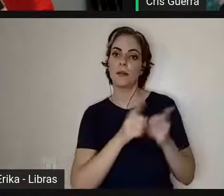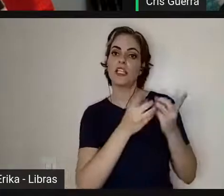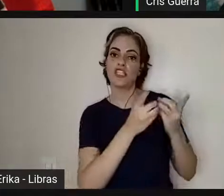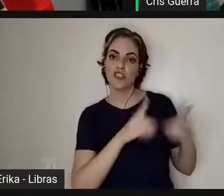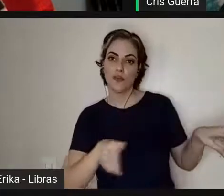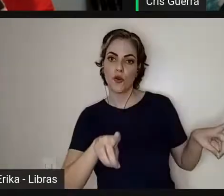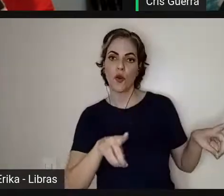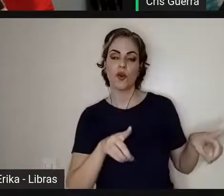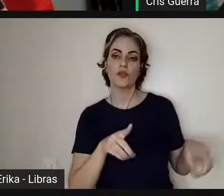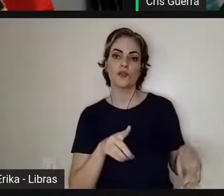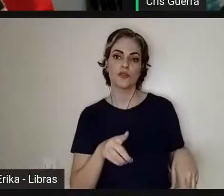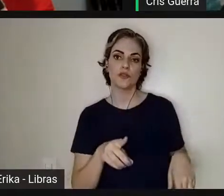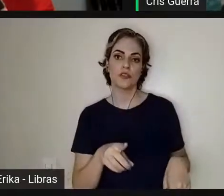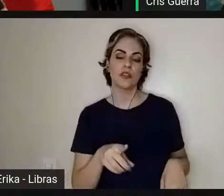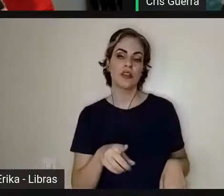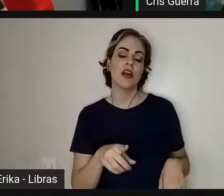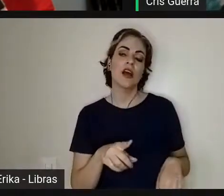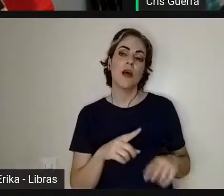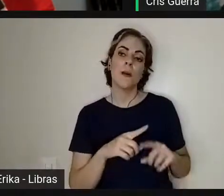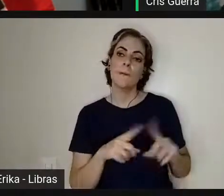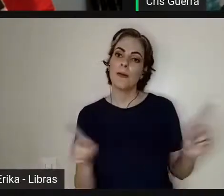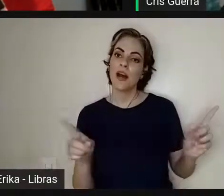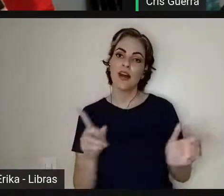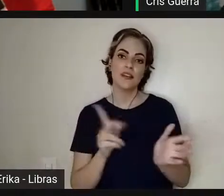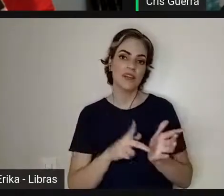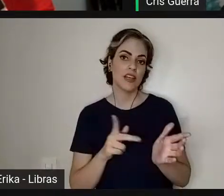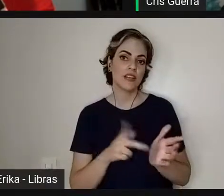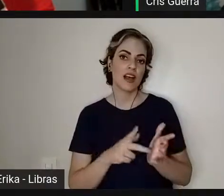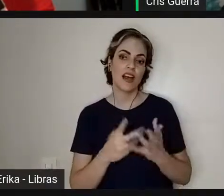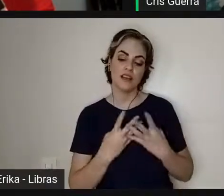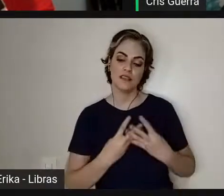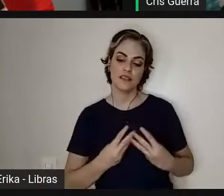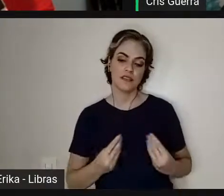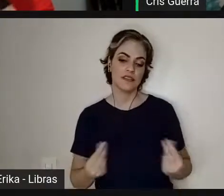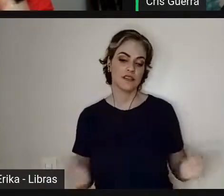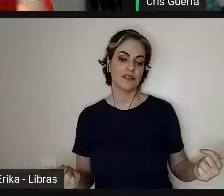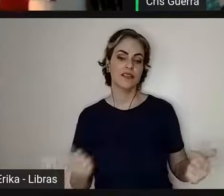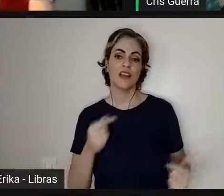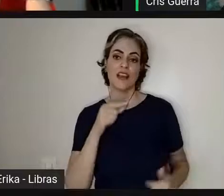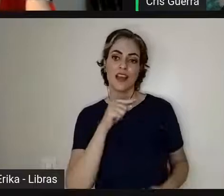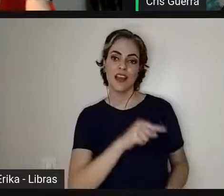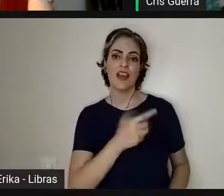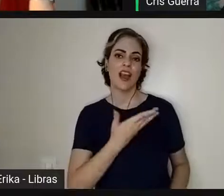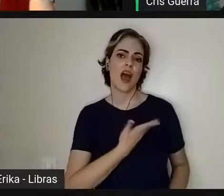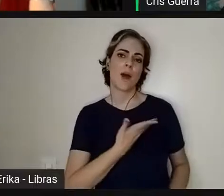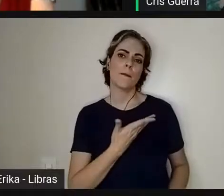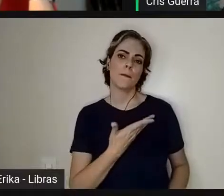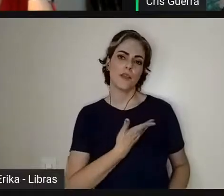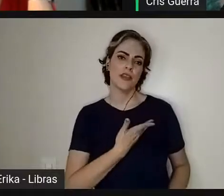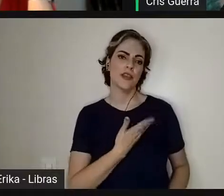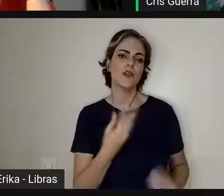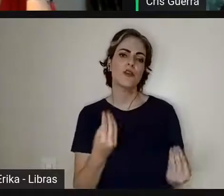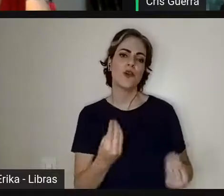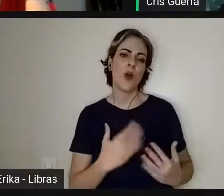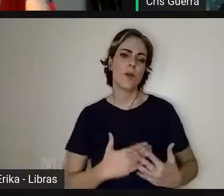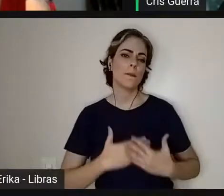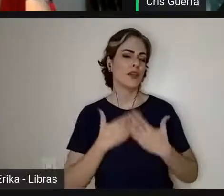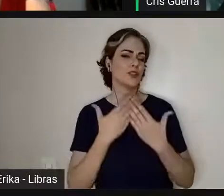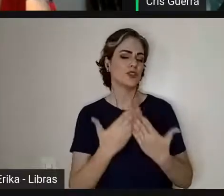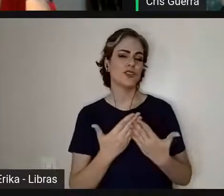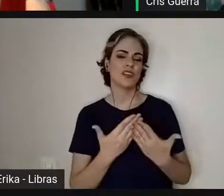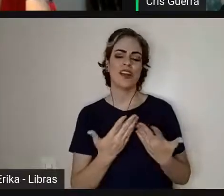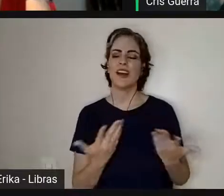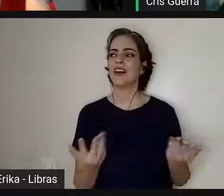que é devastador, porque de fato é devastador você se apaixonar por alguém que já é seu amigo, né? Porque aí você se apaixona por alguém que você já